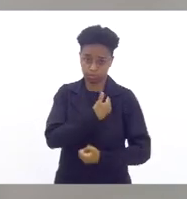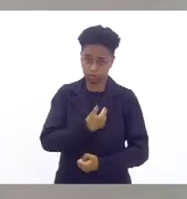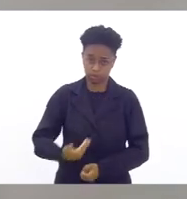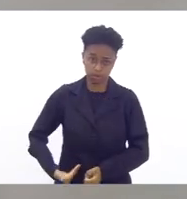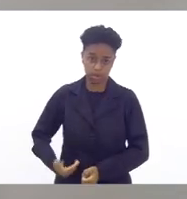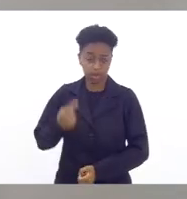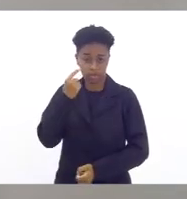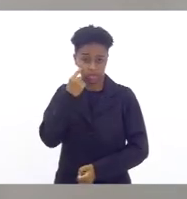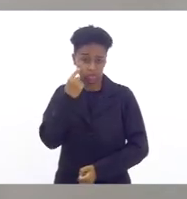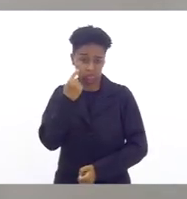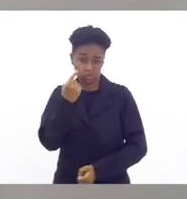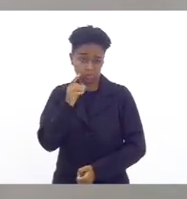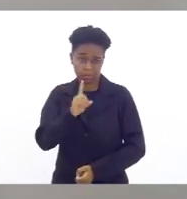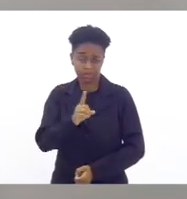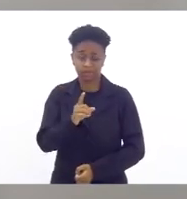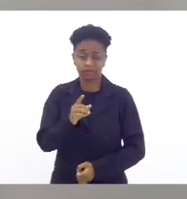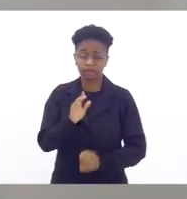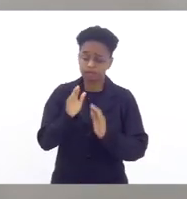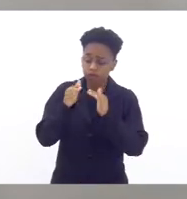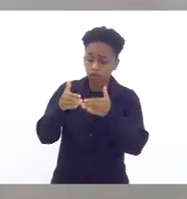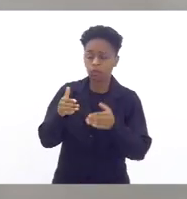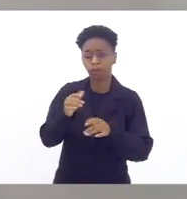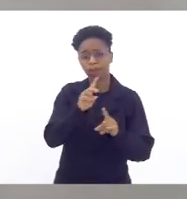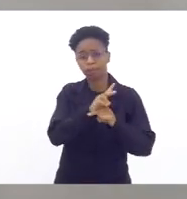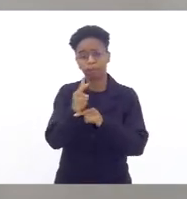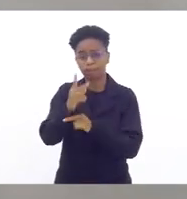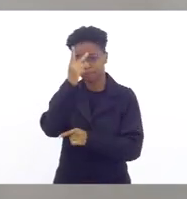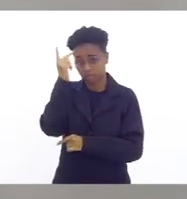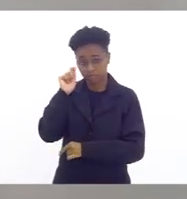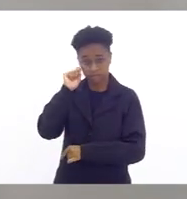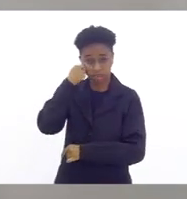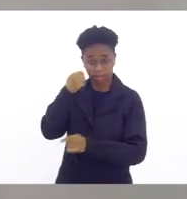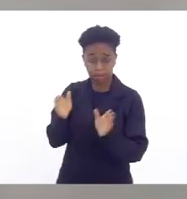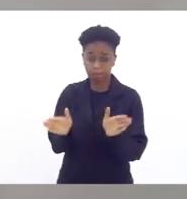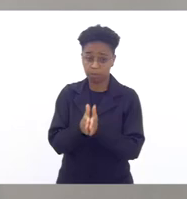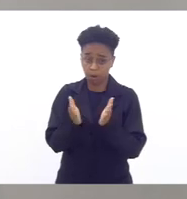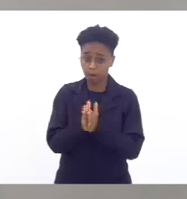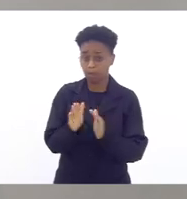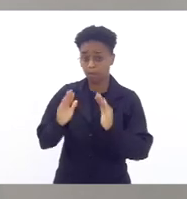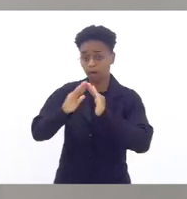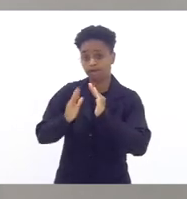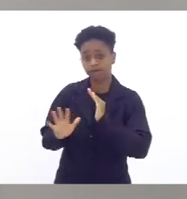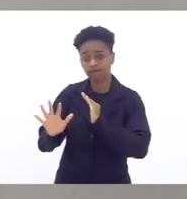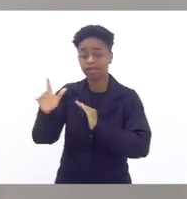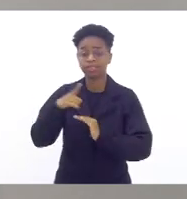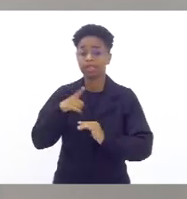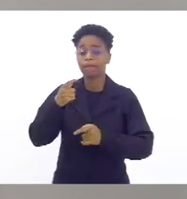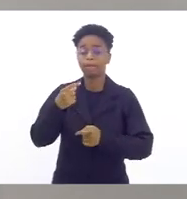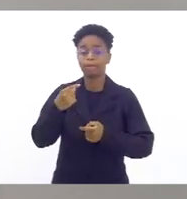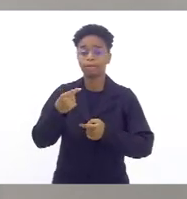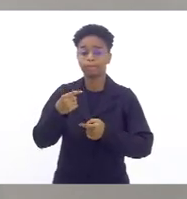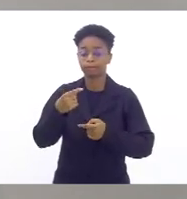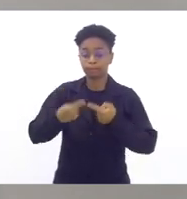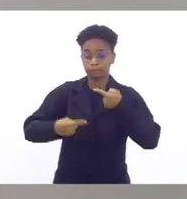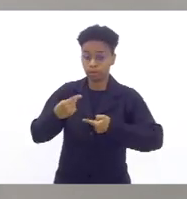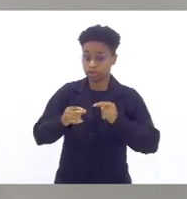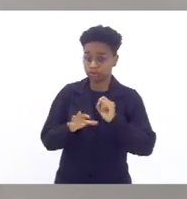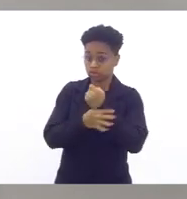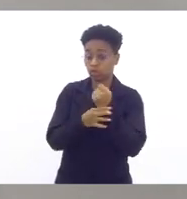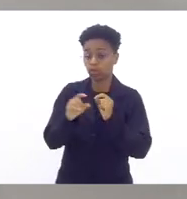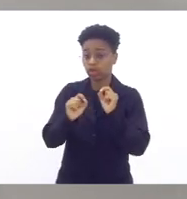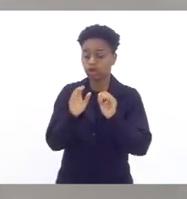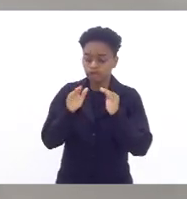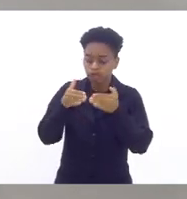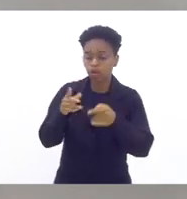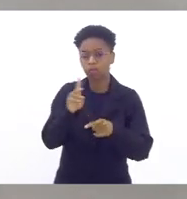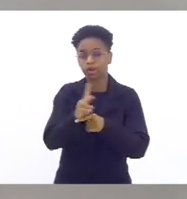é pensada para proteger pessoas negras pobres e faveladas a gente tem uma política de segurança que é voltada para proteger bens então obviamente pessoas